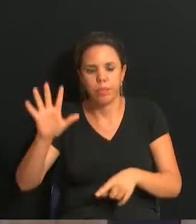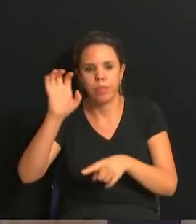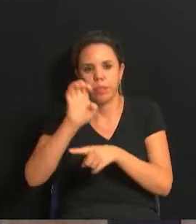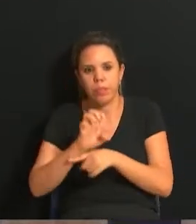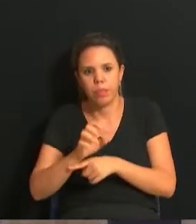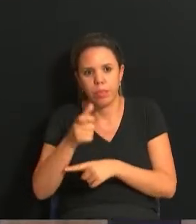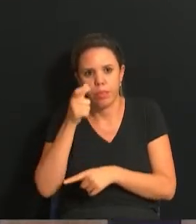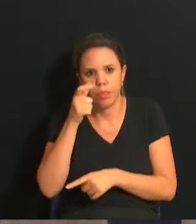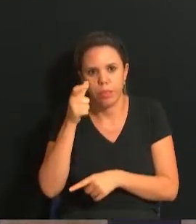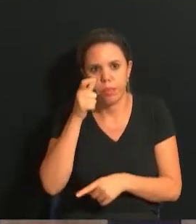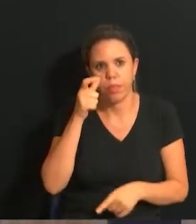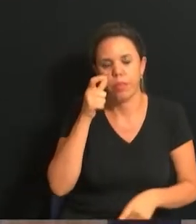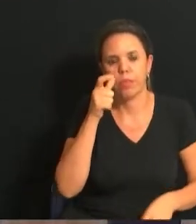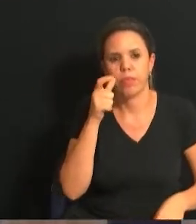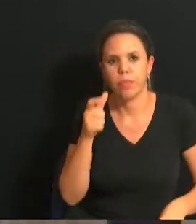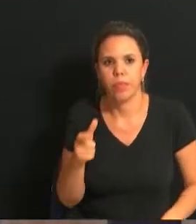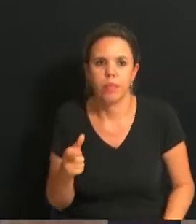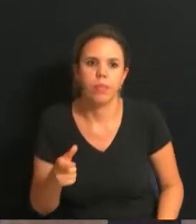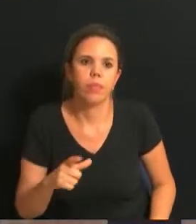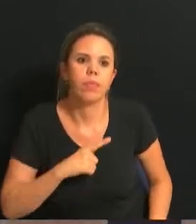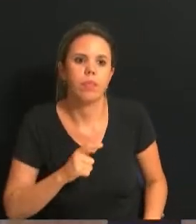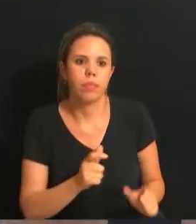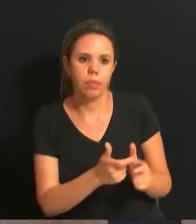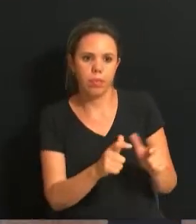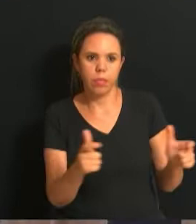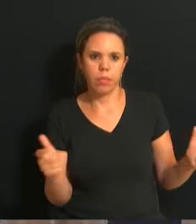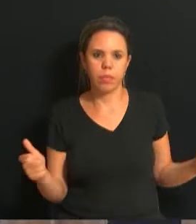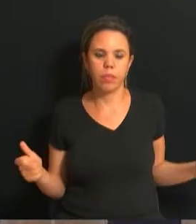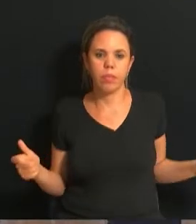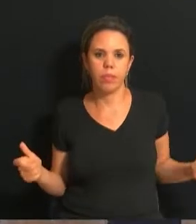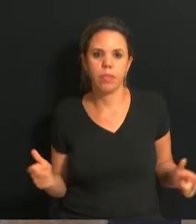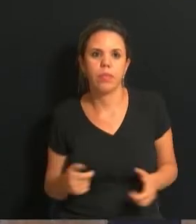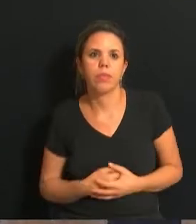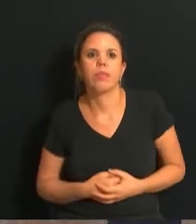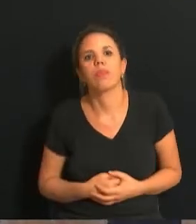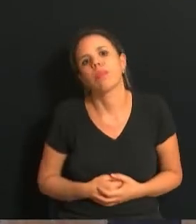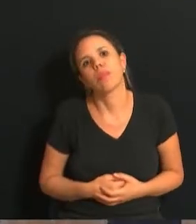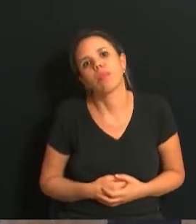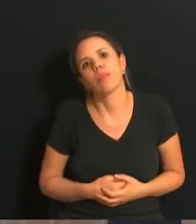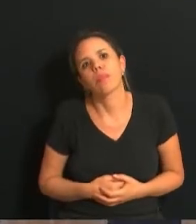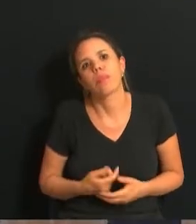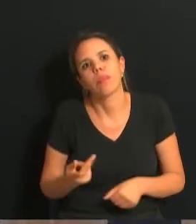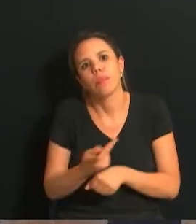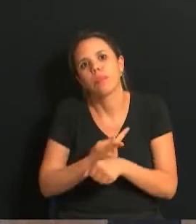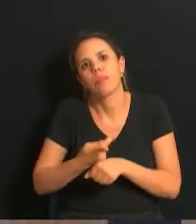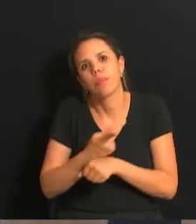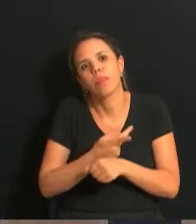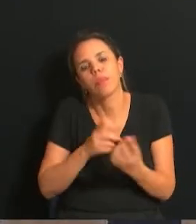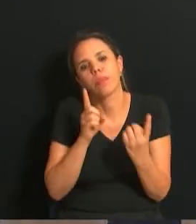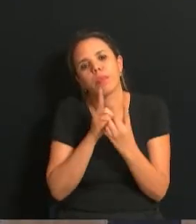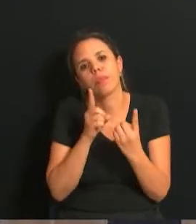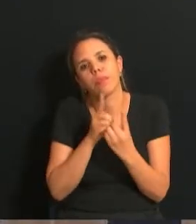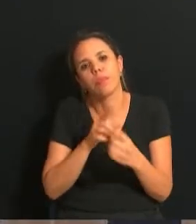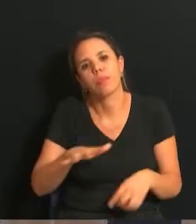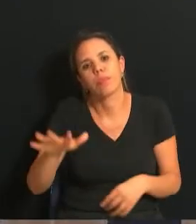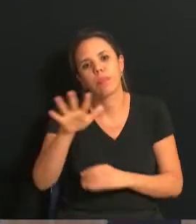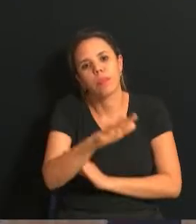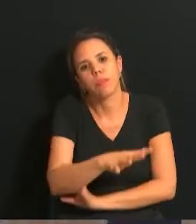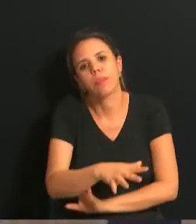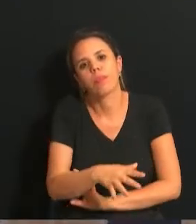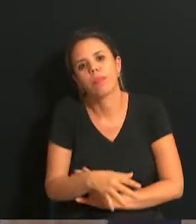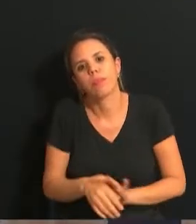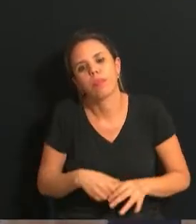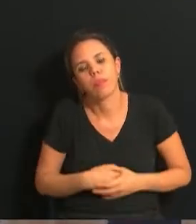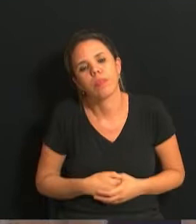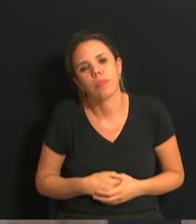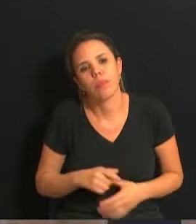que nacional e estadualmente houve um aumento da procura pelos serviços de que